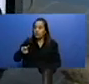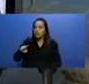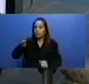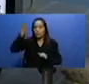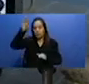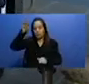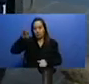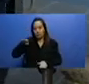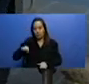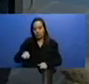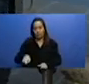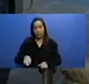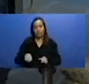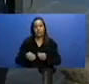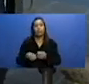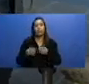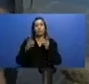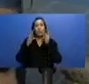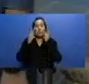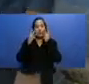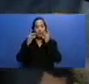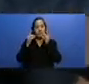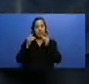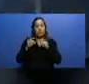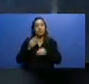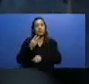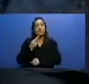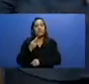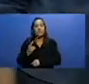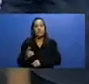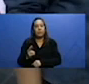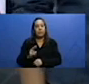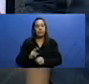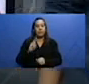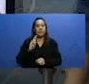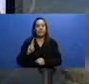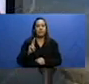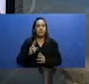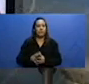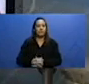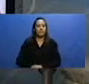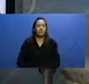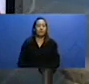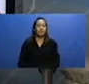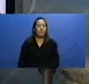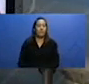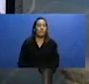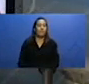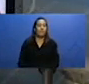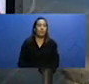a gente colocou aqui na nossa resposta. Tempinho para vocês.